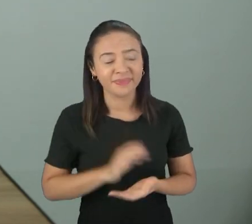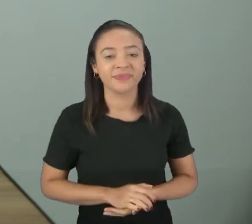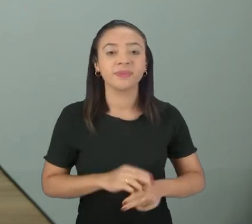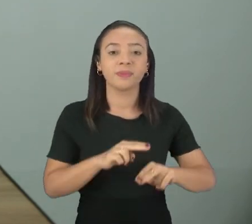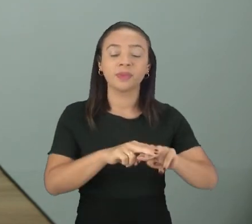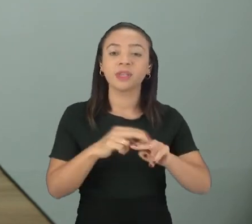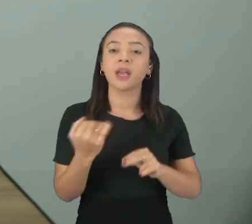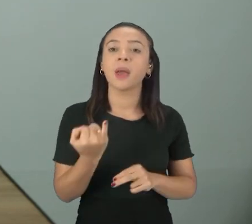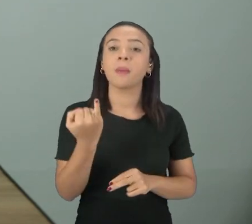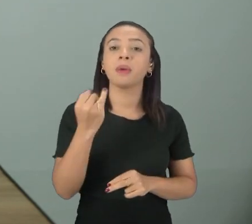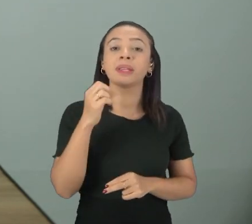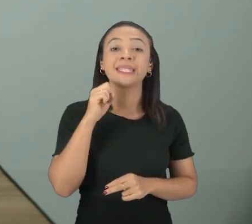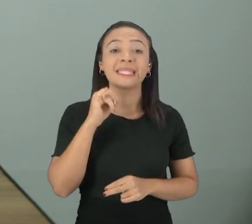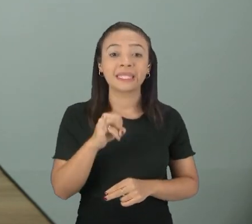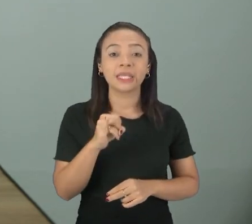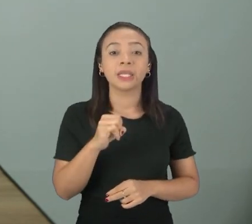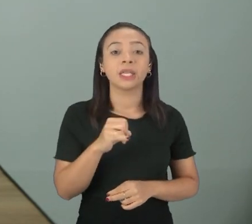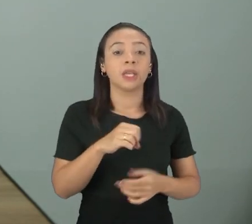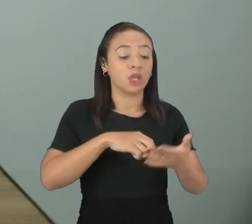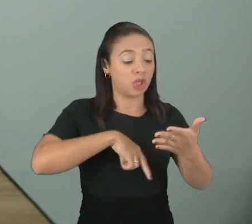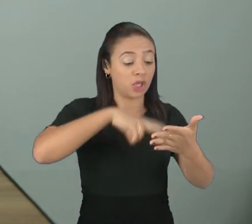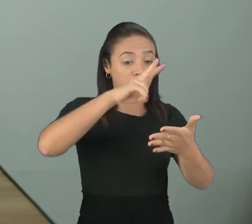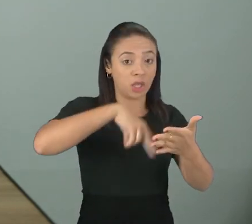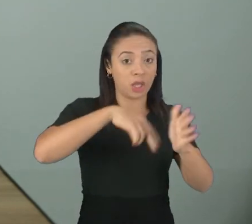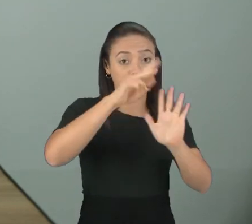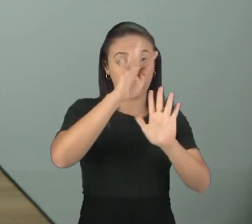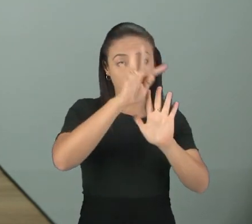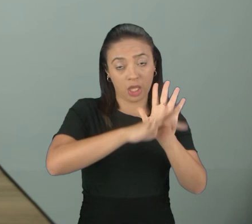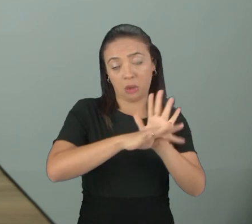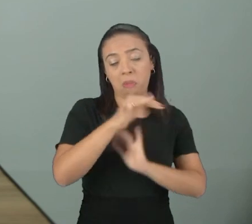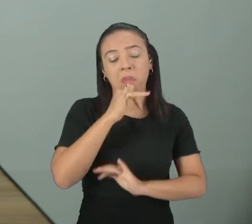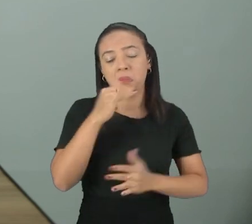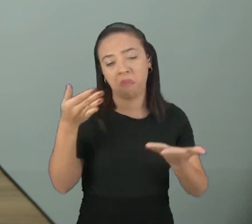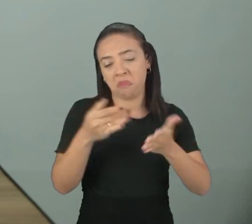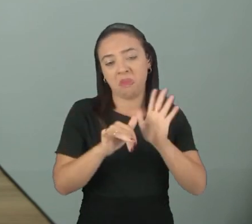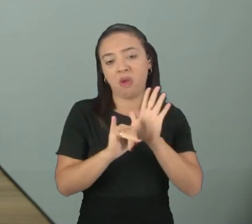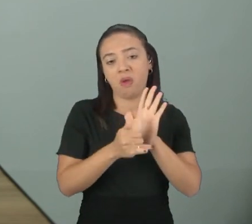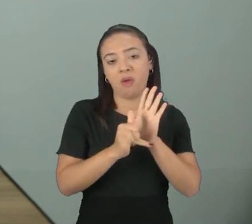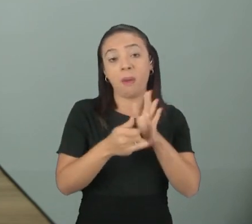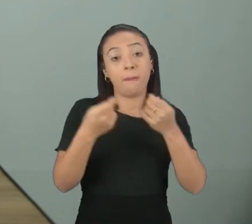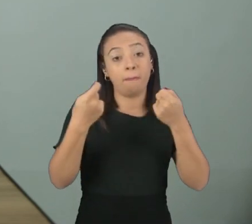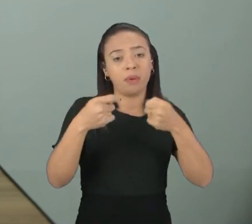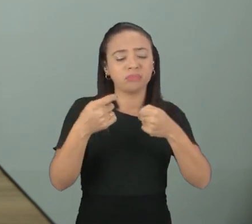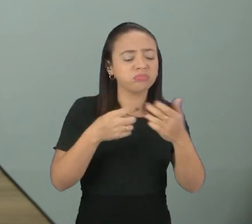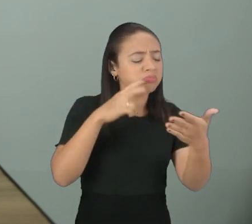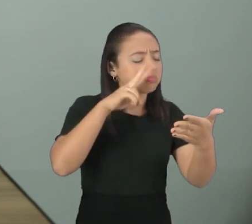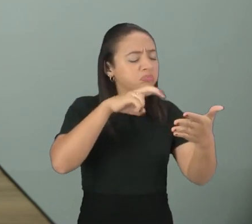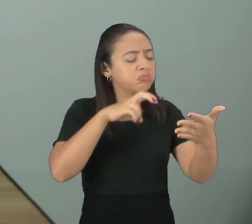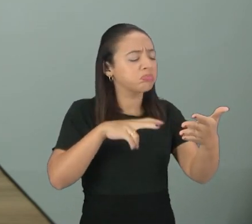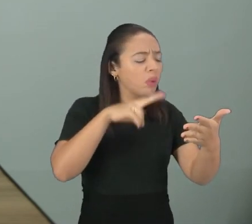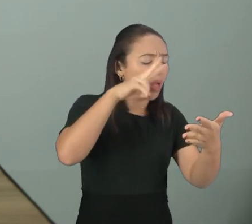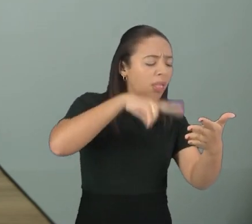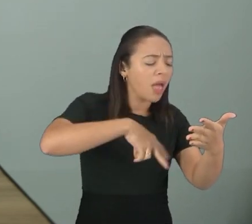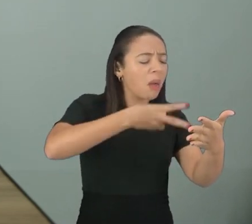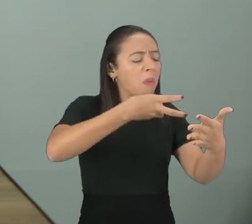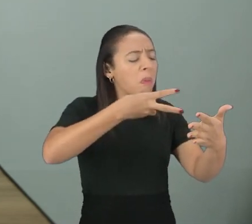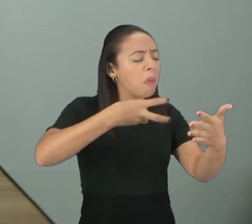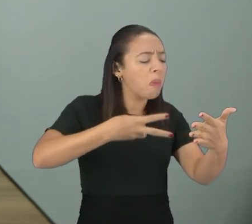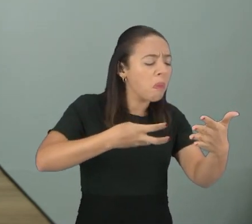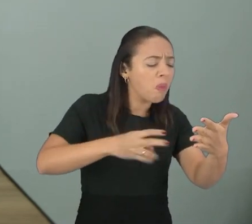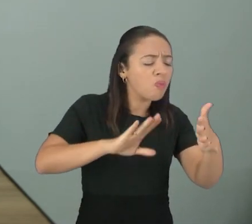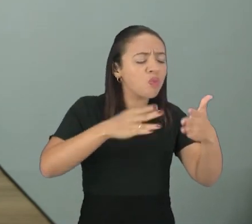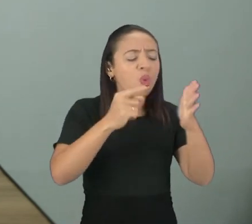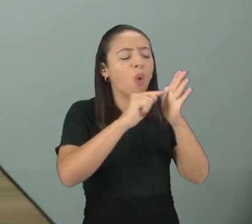que, sempre quando pegar um texto para ler, no caso é uma fábula que nós estamos trabalhando, analisar o que está acontecendo, que